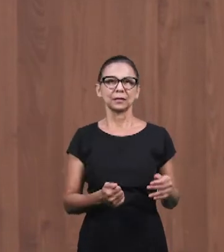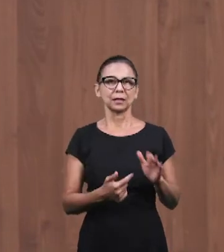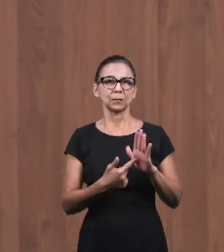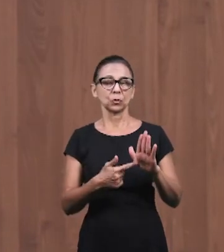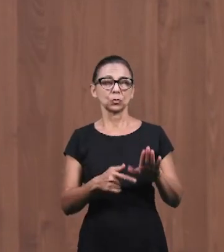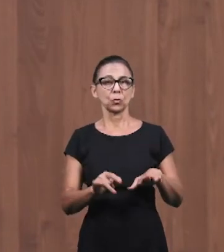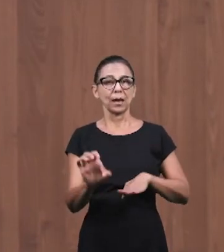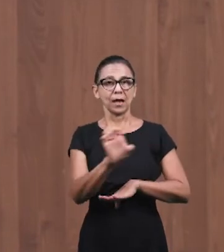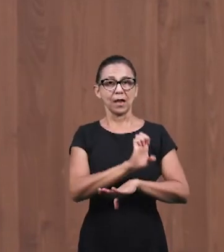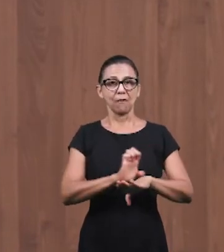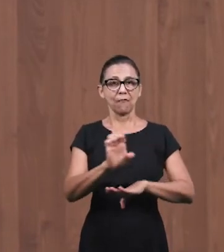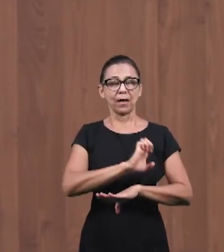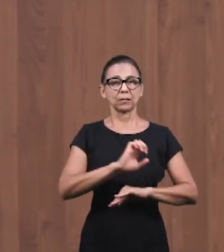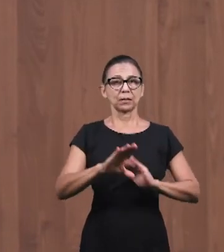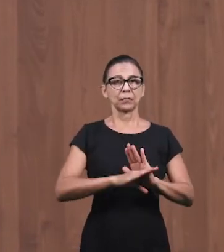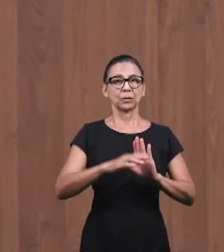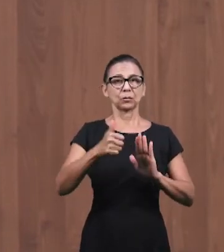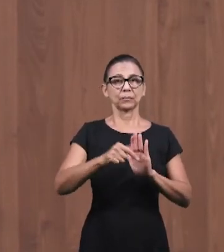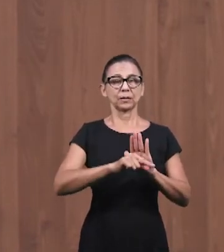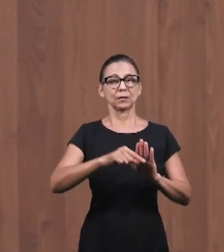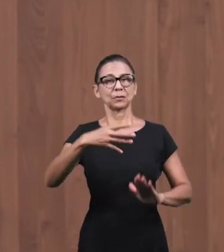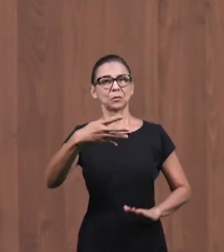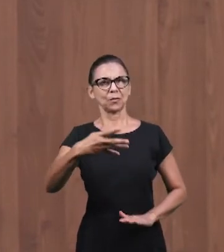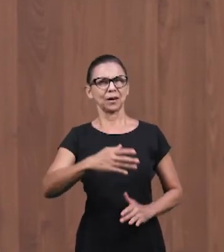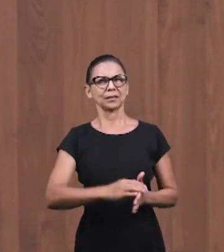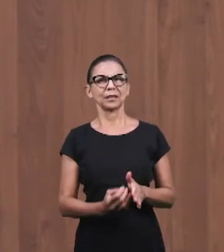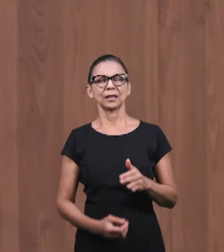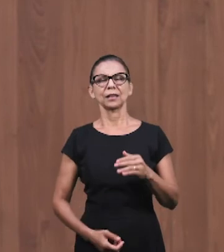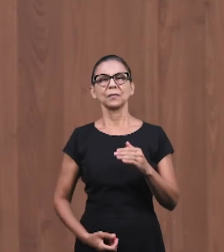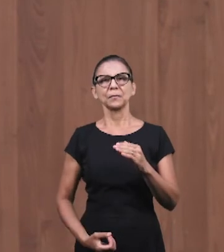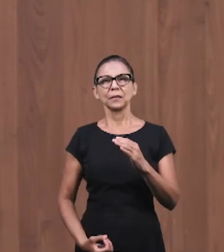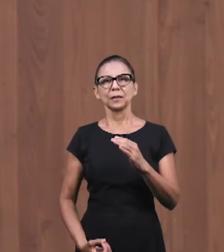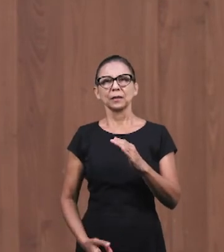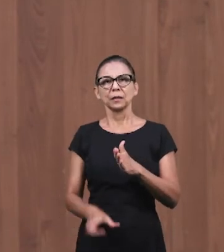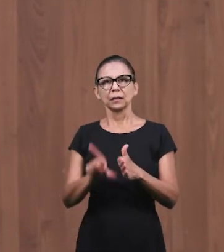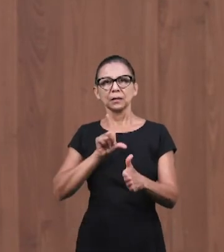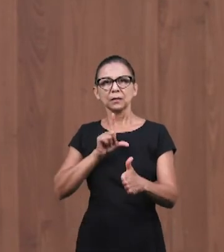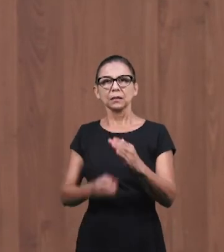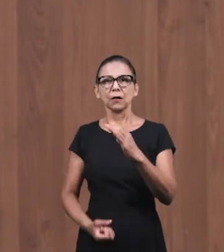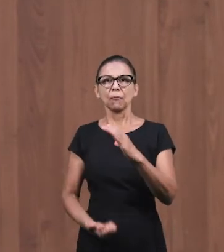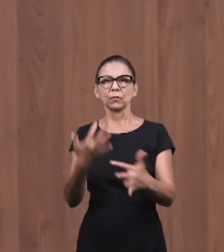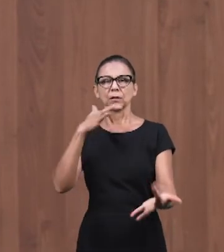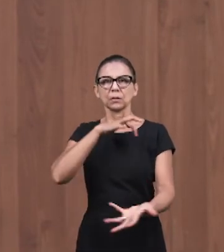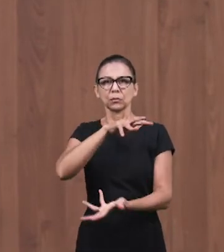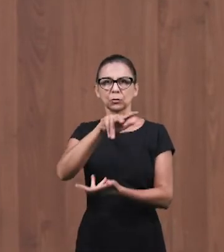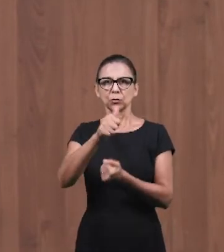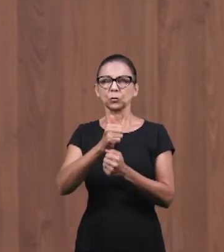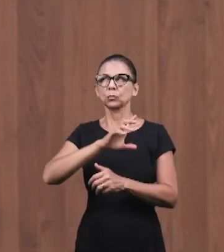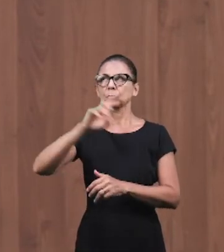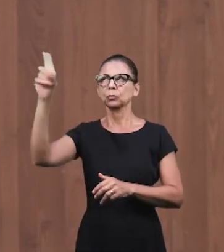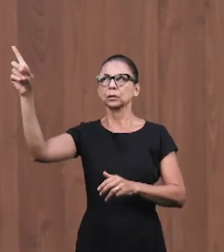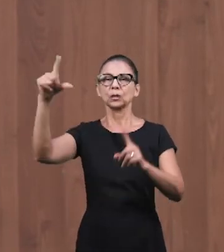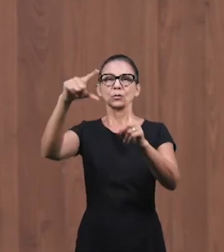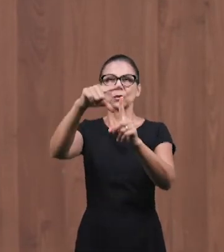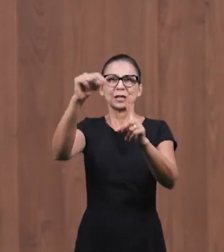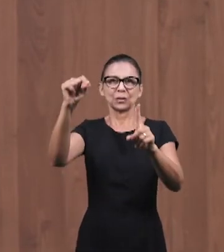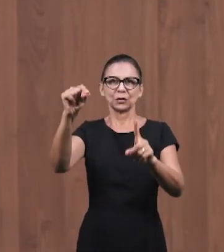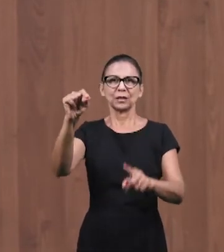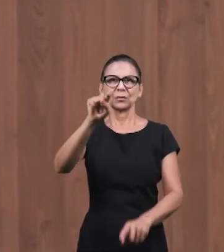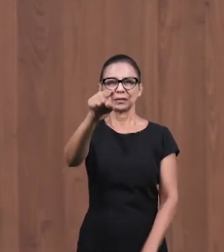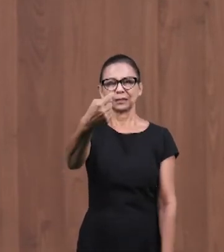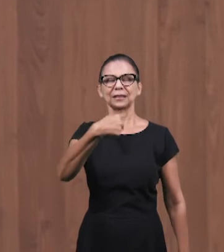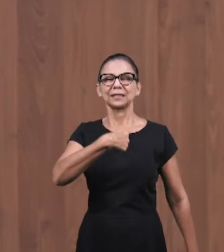4. Eleitos desde a fundação do mundo. Muito bem, as três irmãs que deram